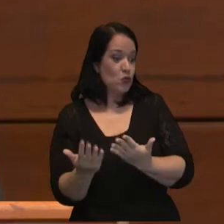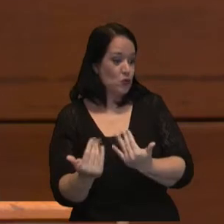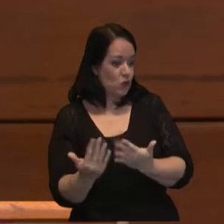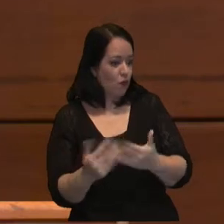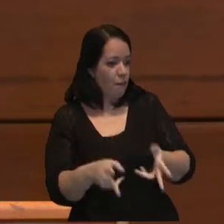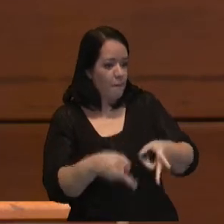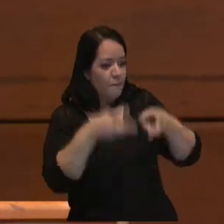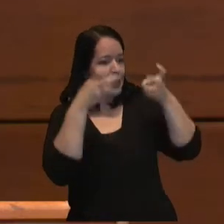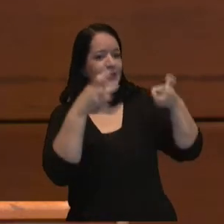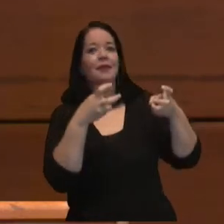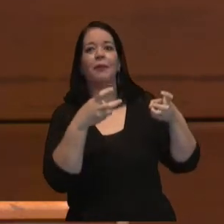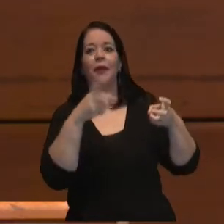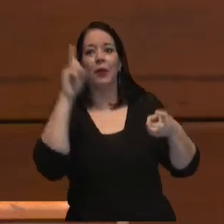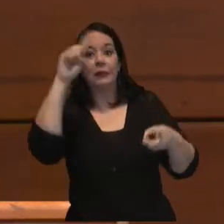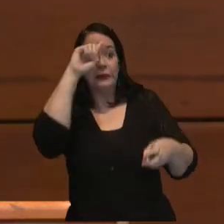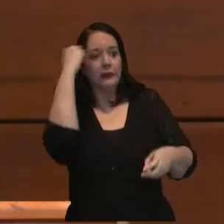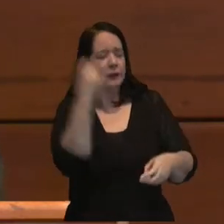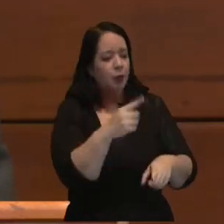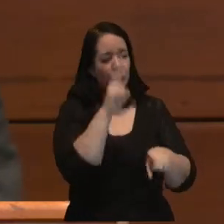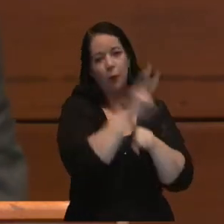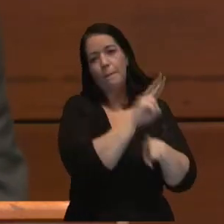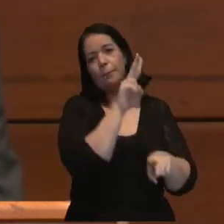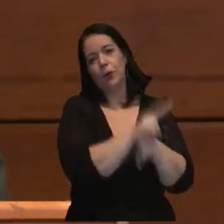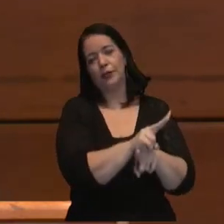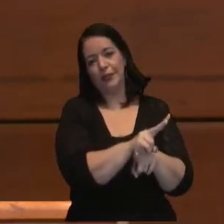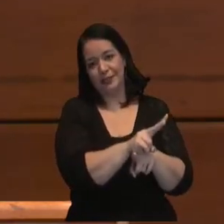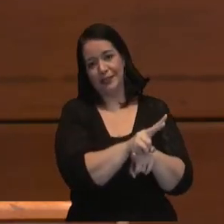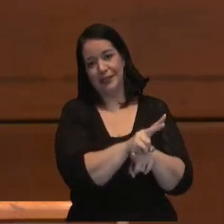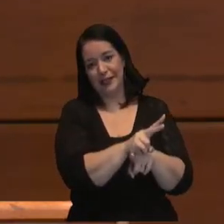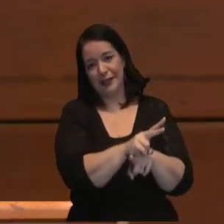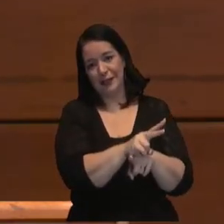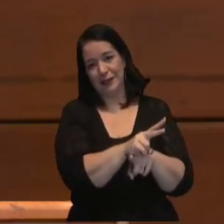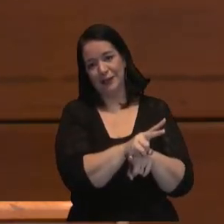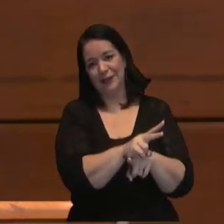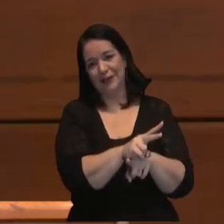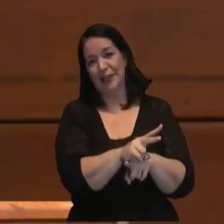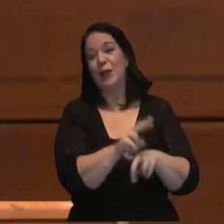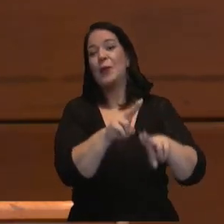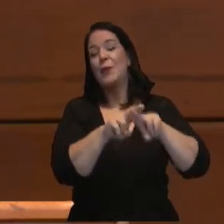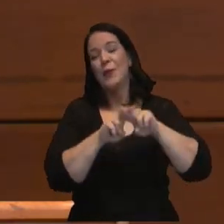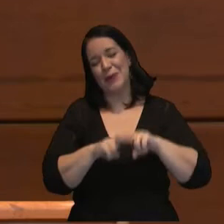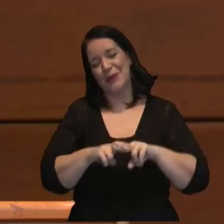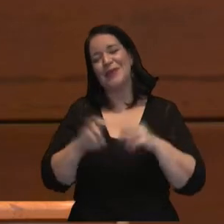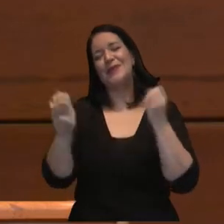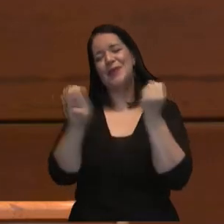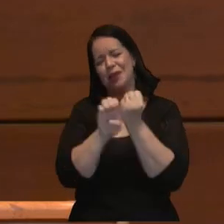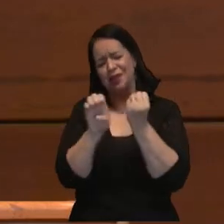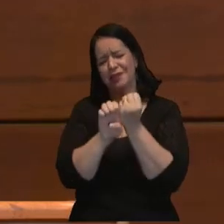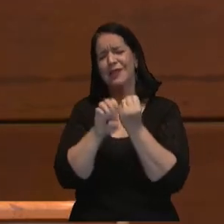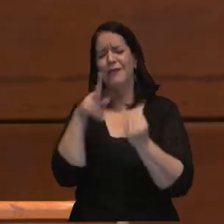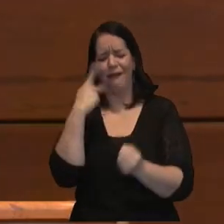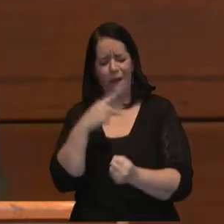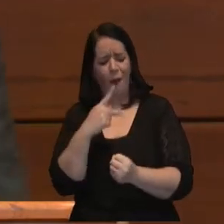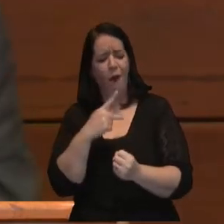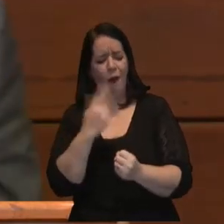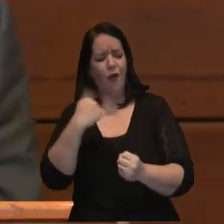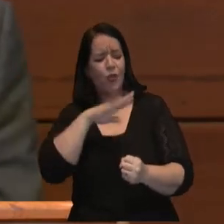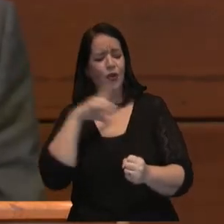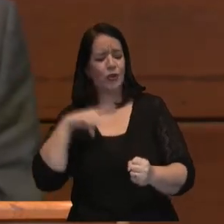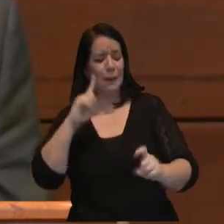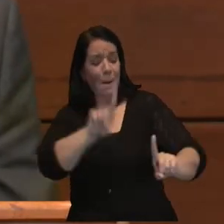a perspectiva correta, com a visão correta: mais são os que estão conosco do que os que estão com eles,